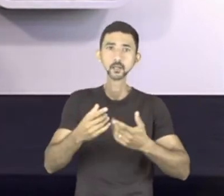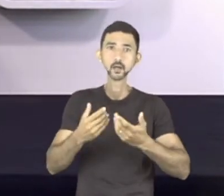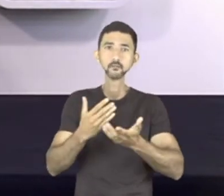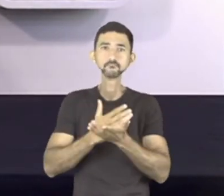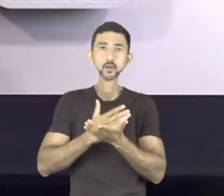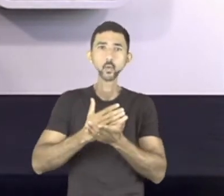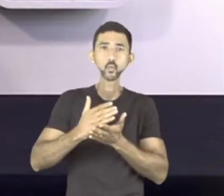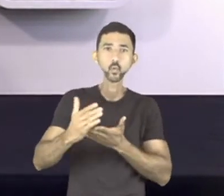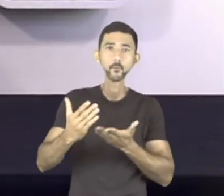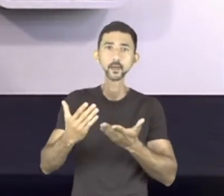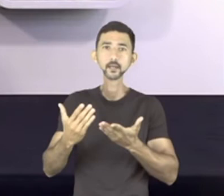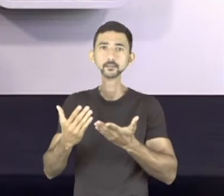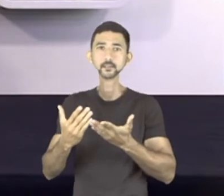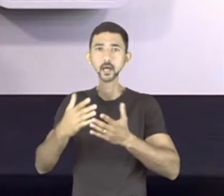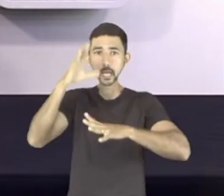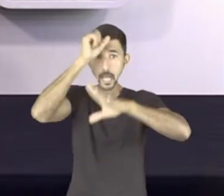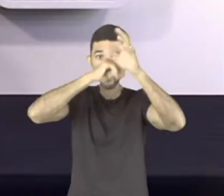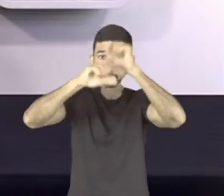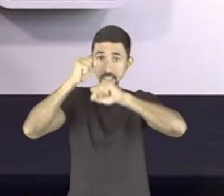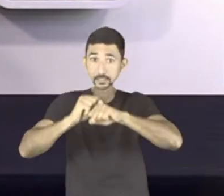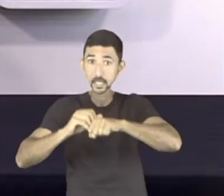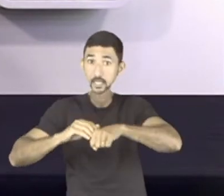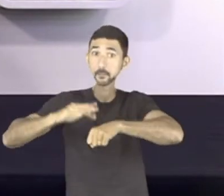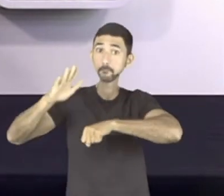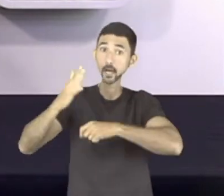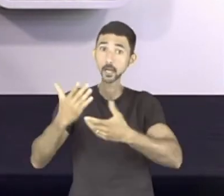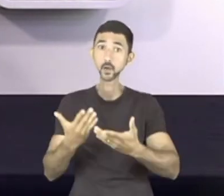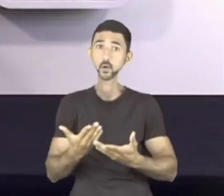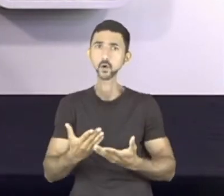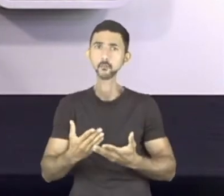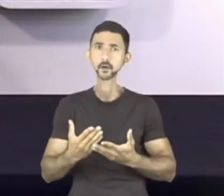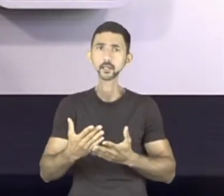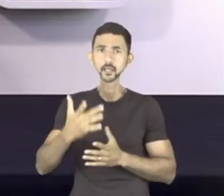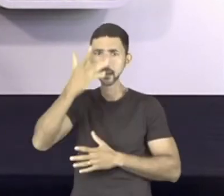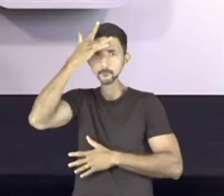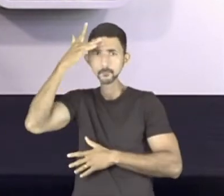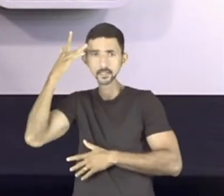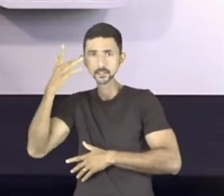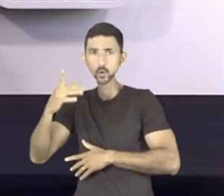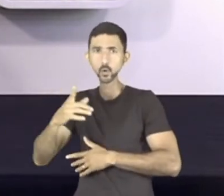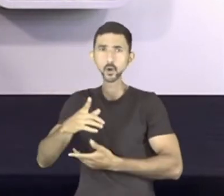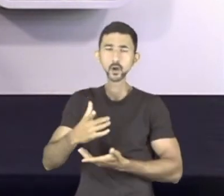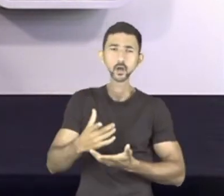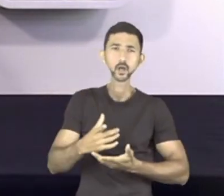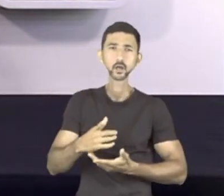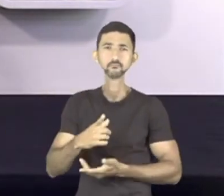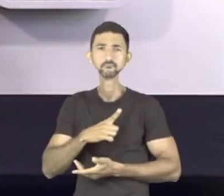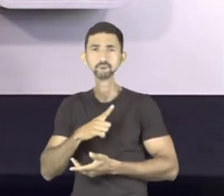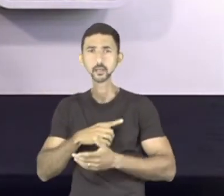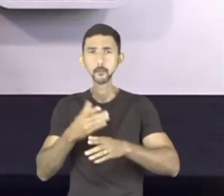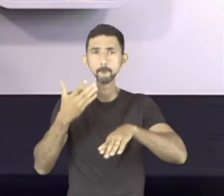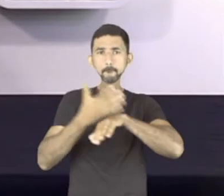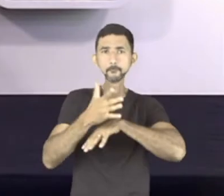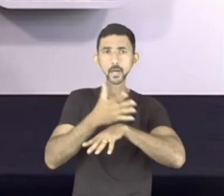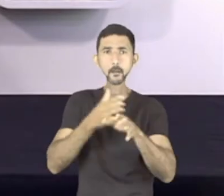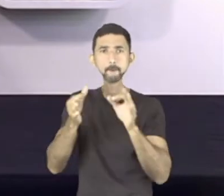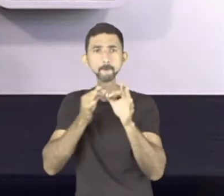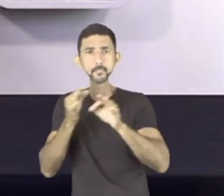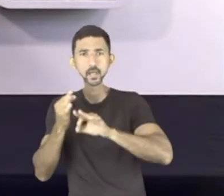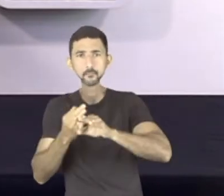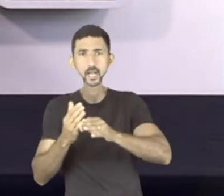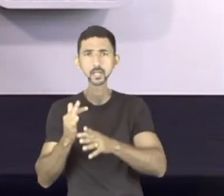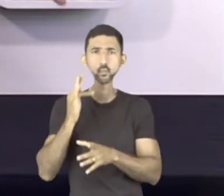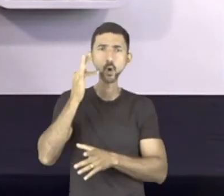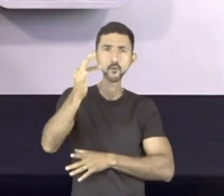começa um aprendizado maior para que esses indivíduos eles sejam preparados